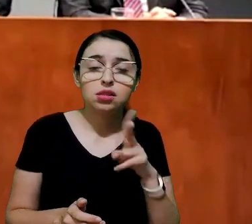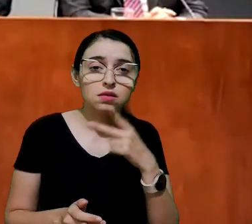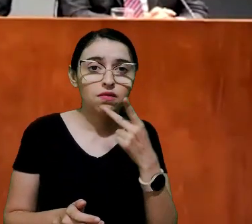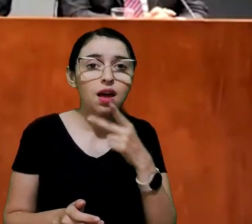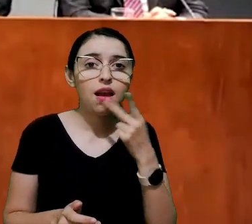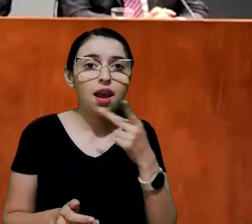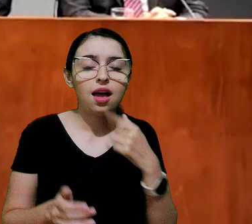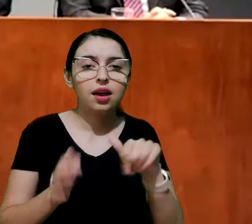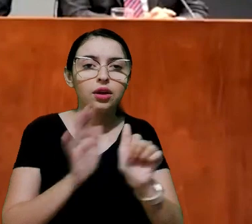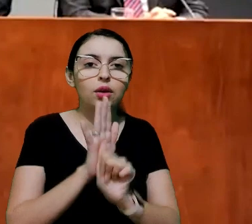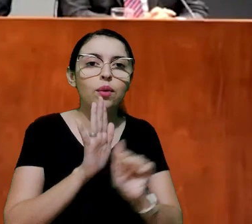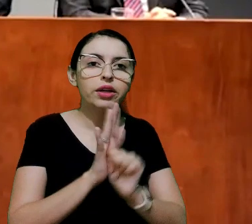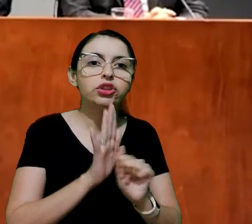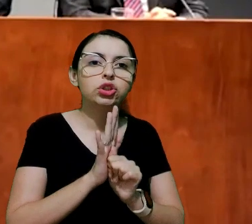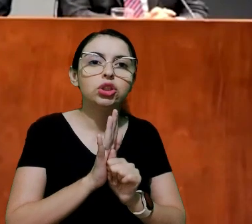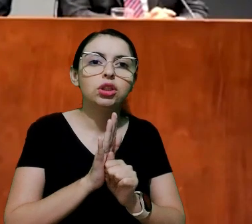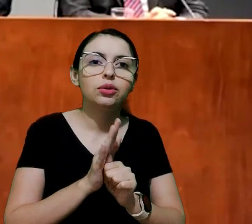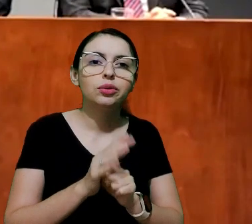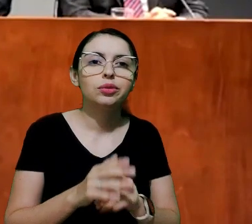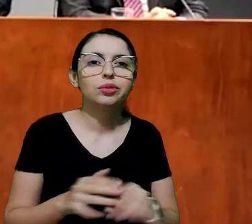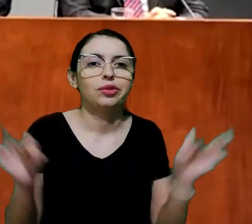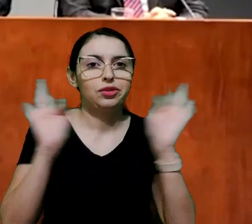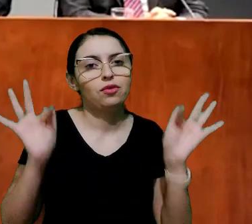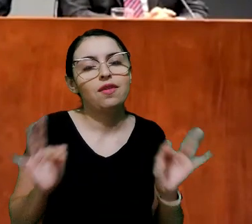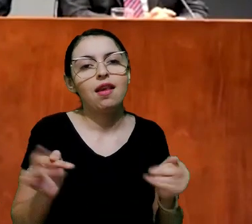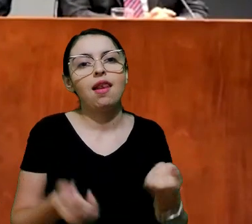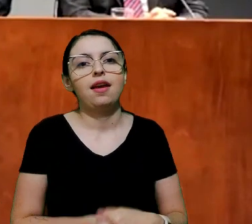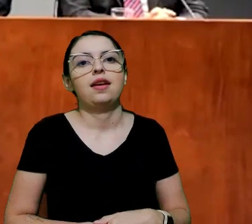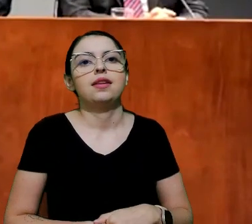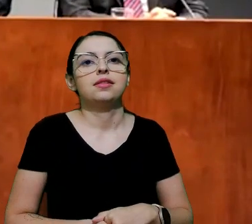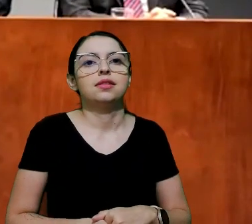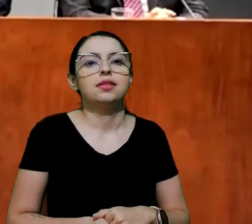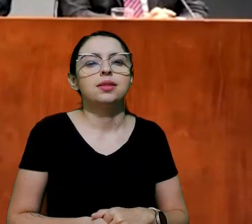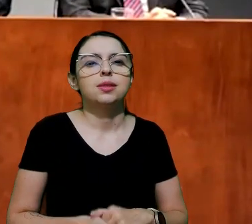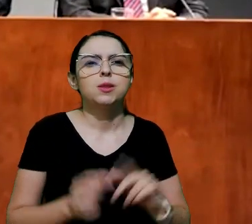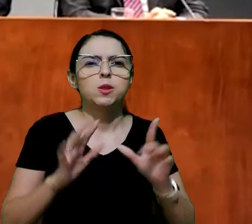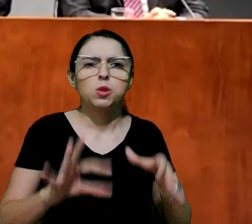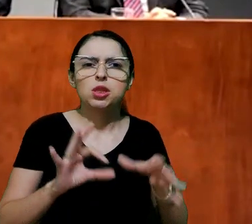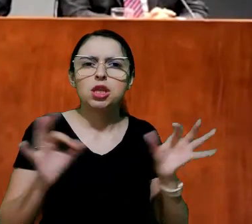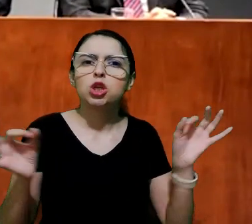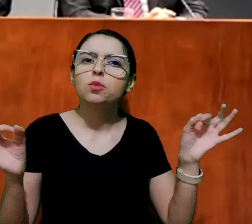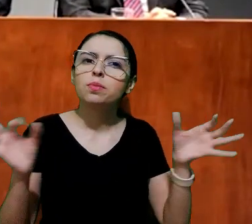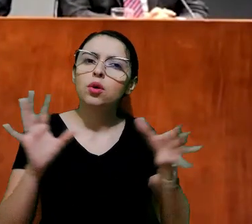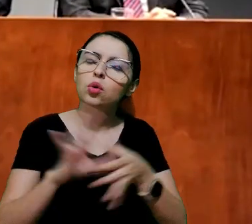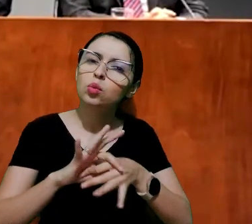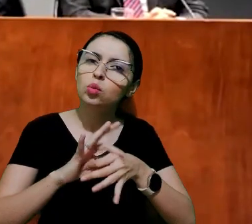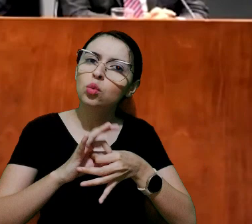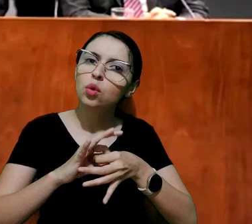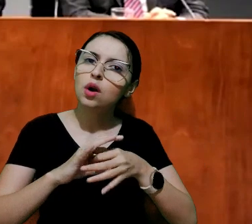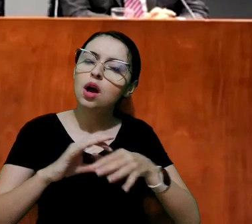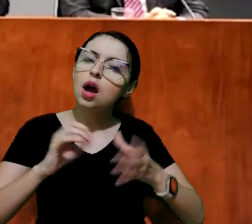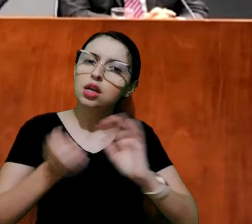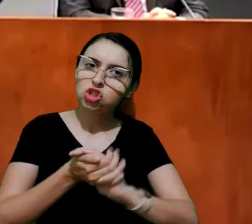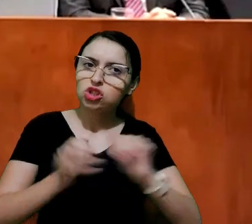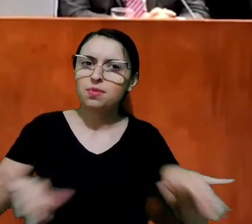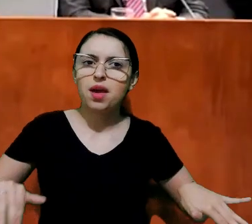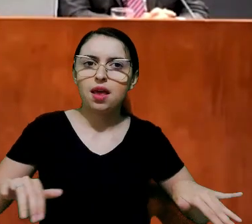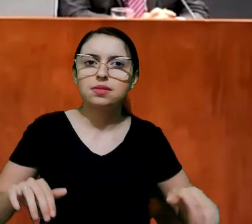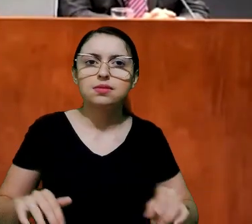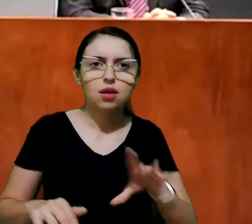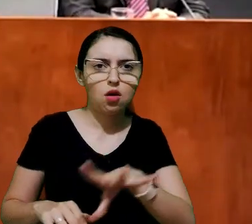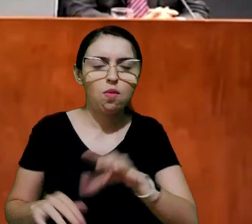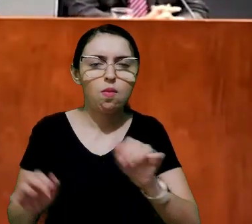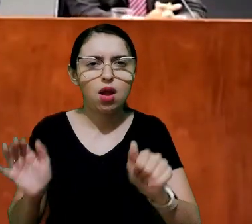mas não posso dizer que esse artigo seja um artigo feliz, no sentido de impor um regime